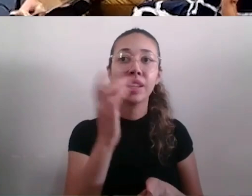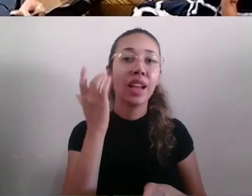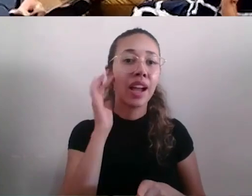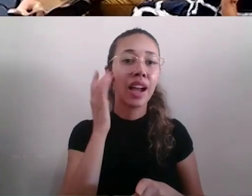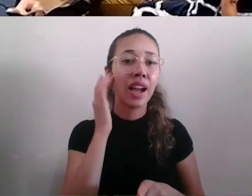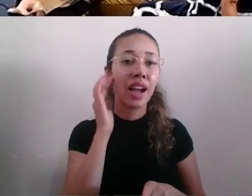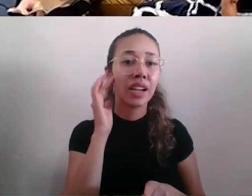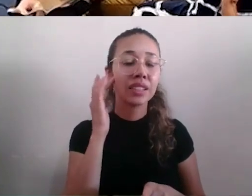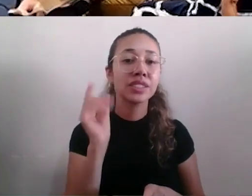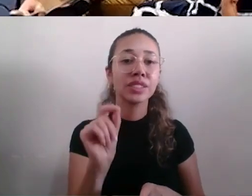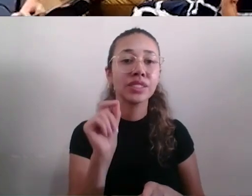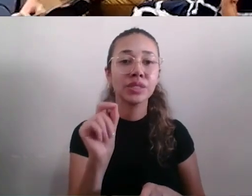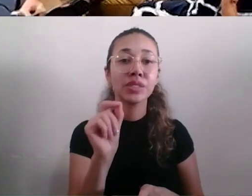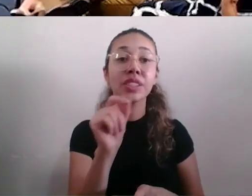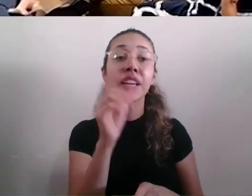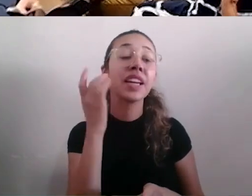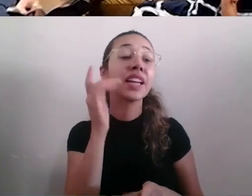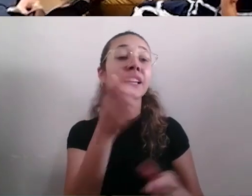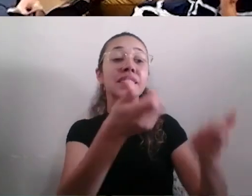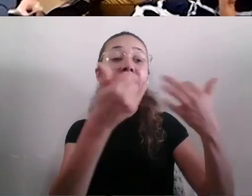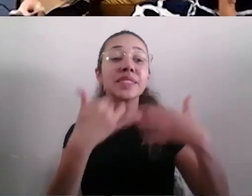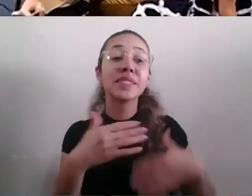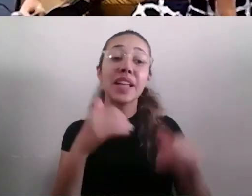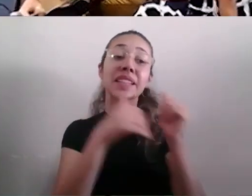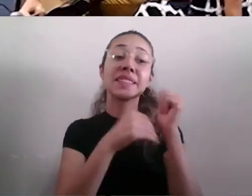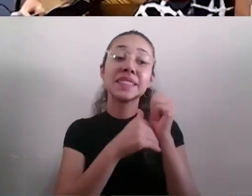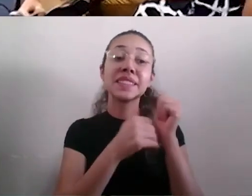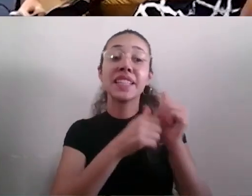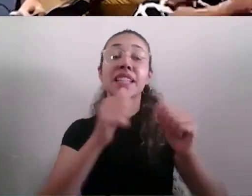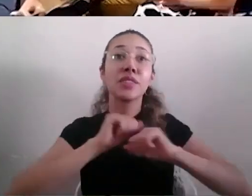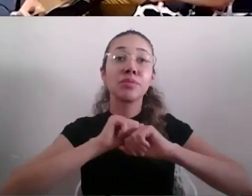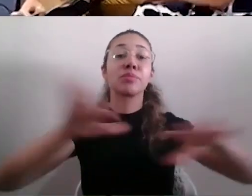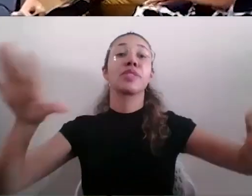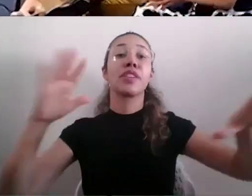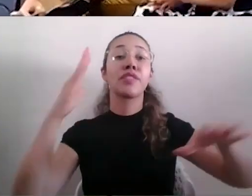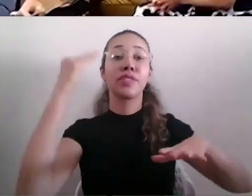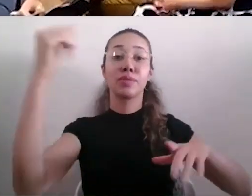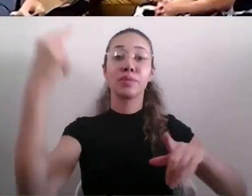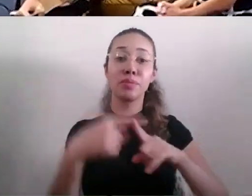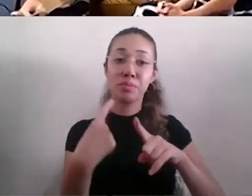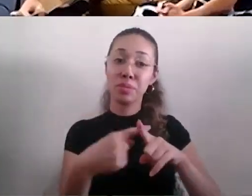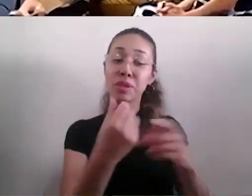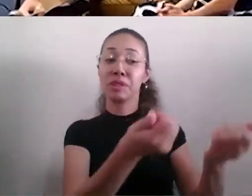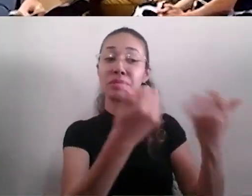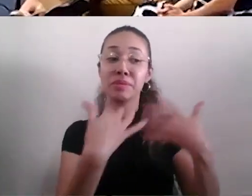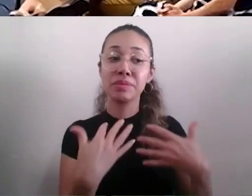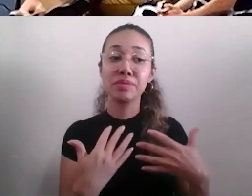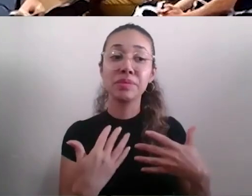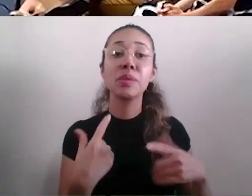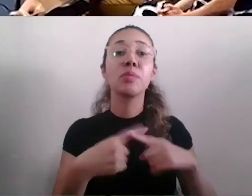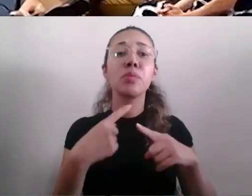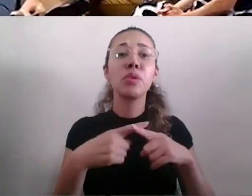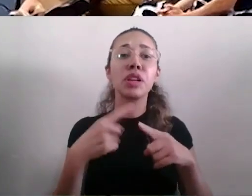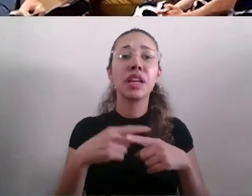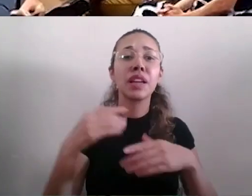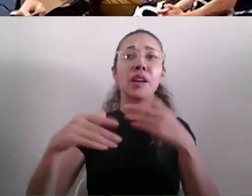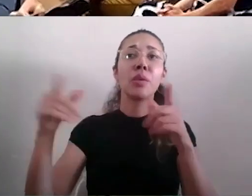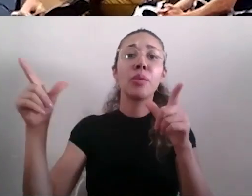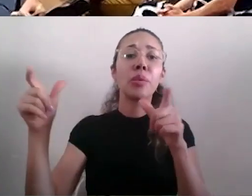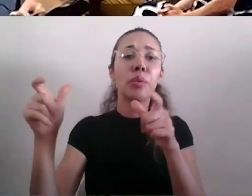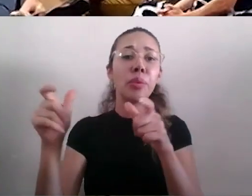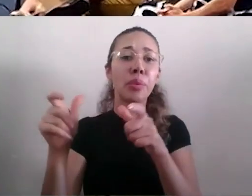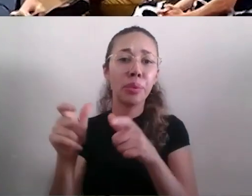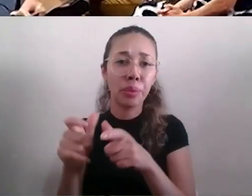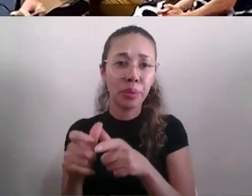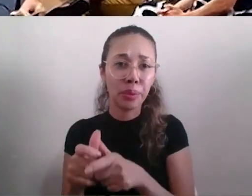Se der para contar também, né? Esse é segredo, né? E por que não tem mais? Por que não deveria ter muito